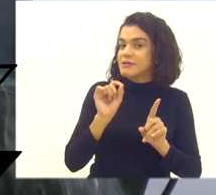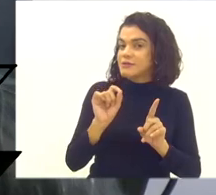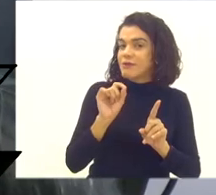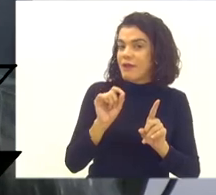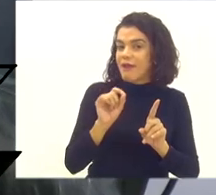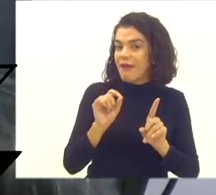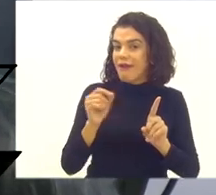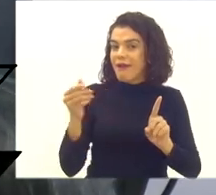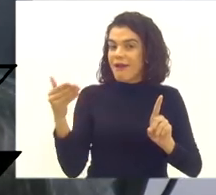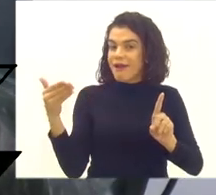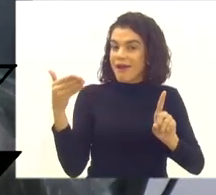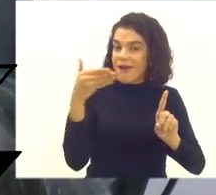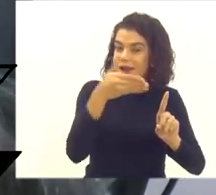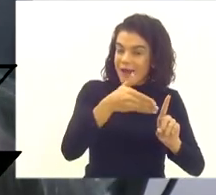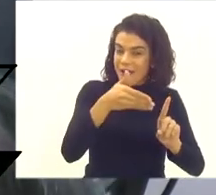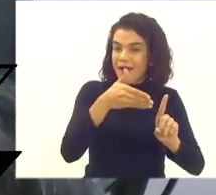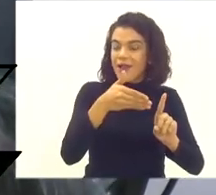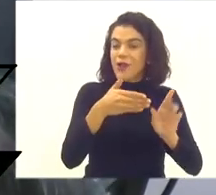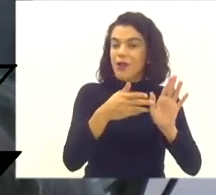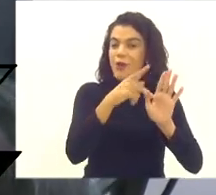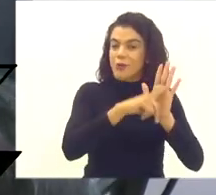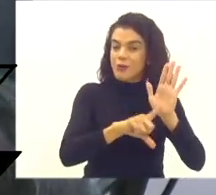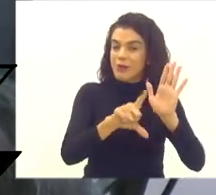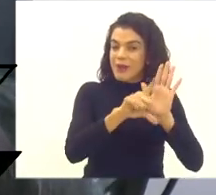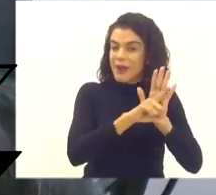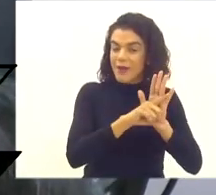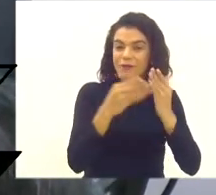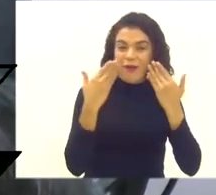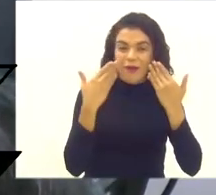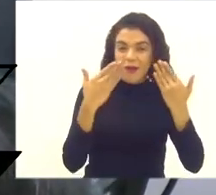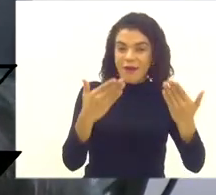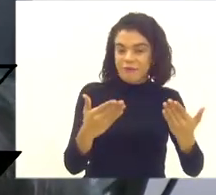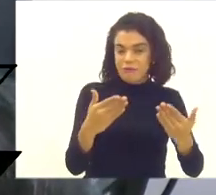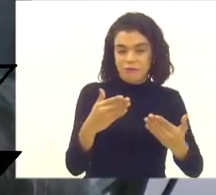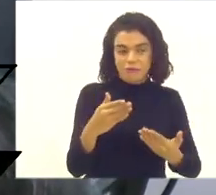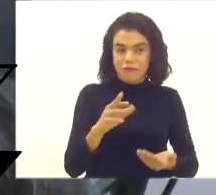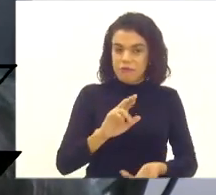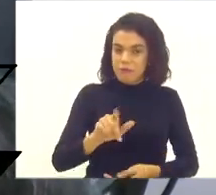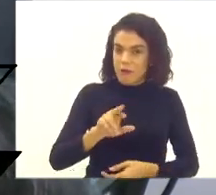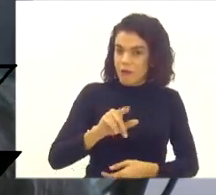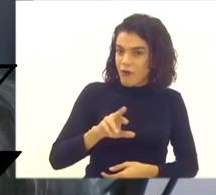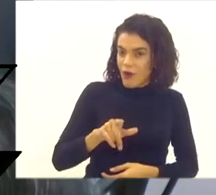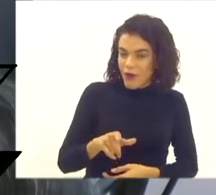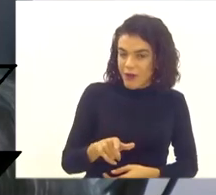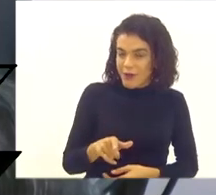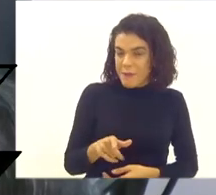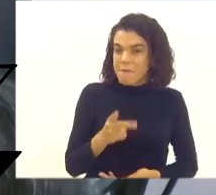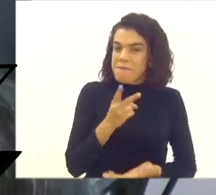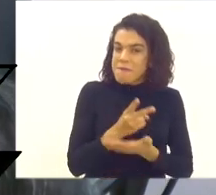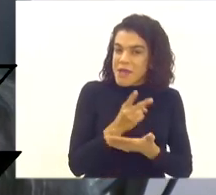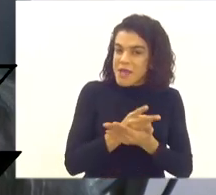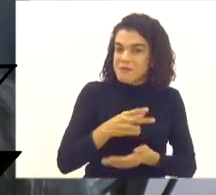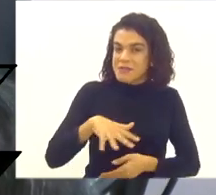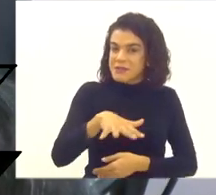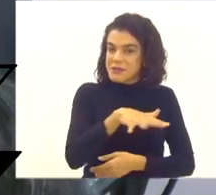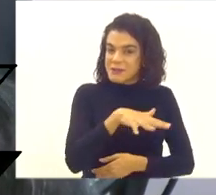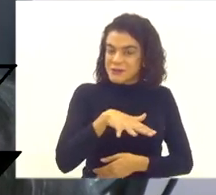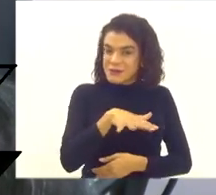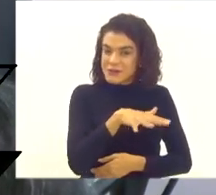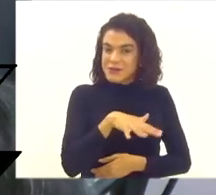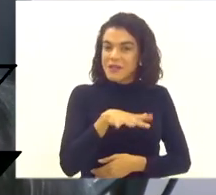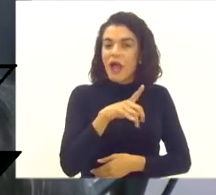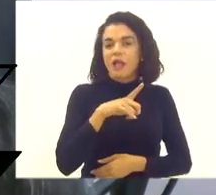de que o projeto foi apresentado e não foi quer dizer ainda que essa situação aconteça ela tem